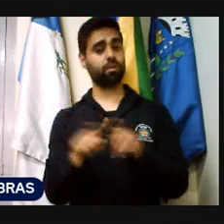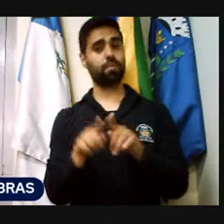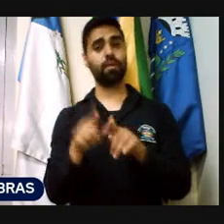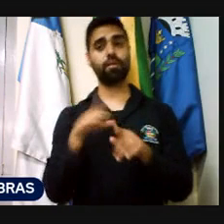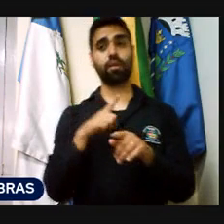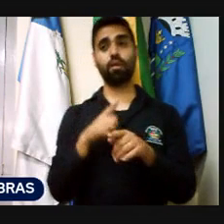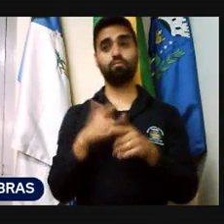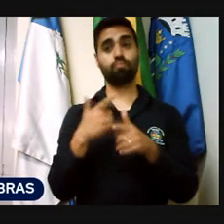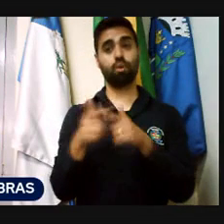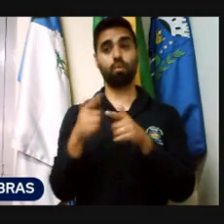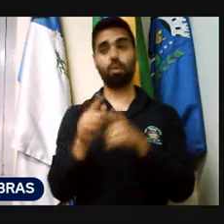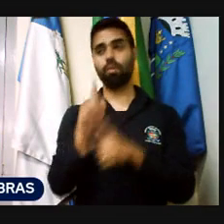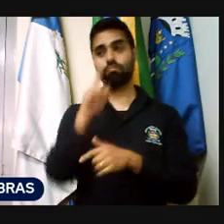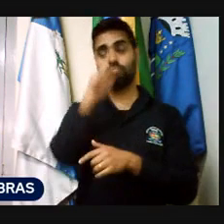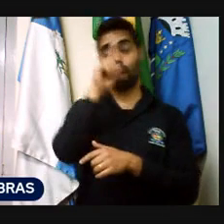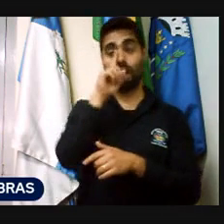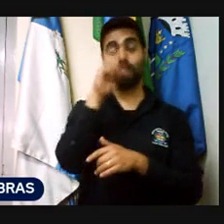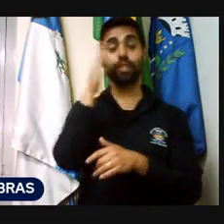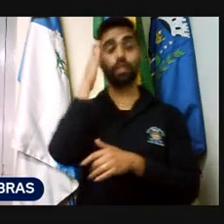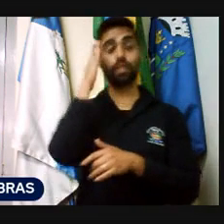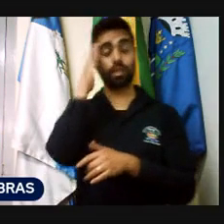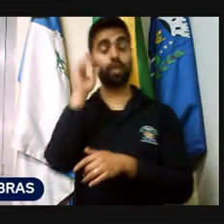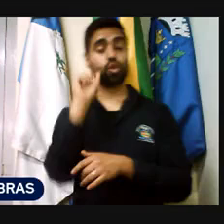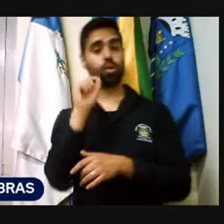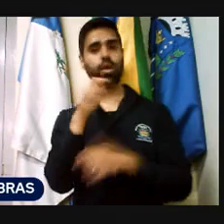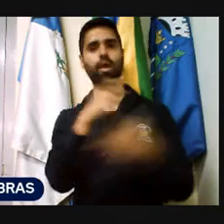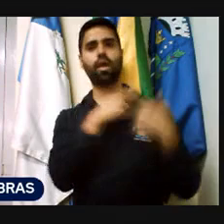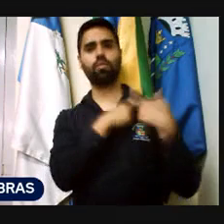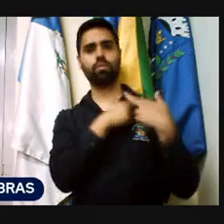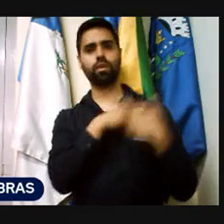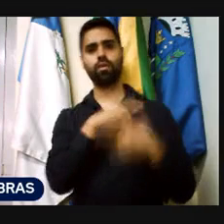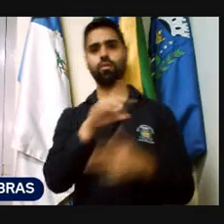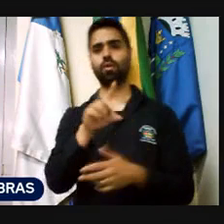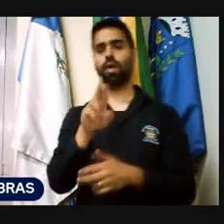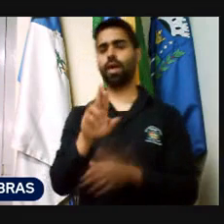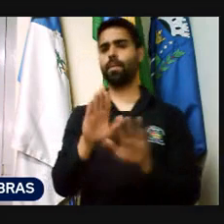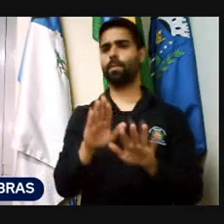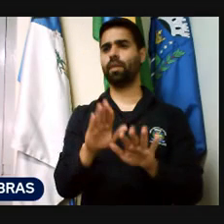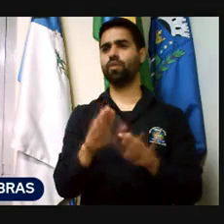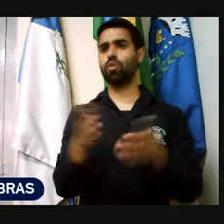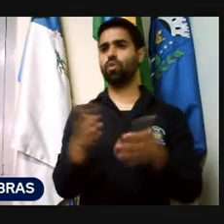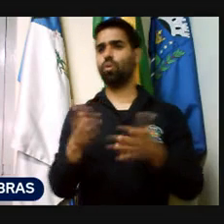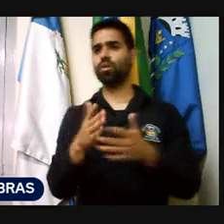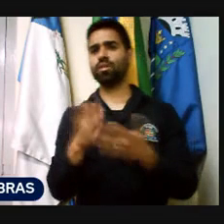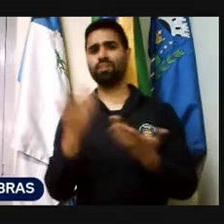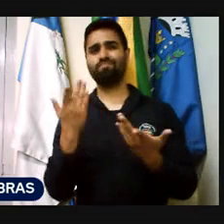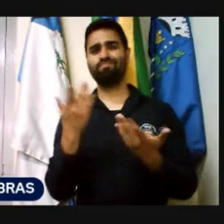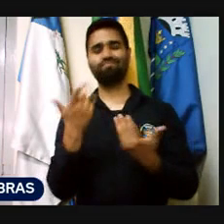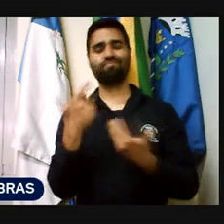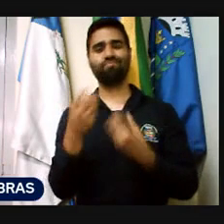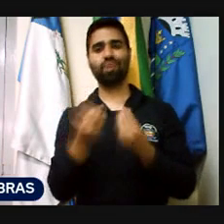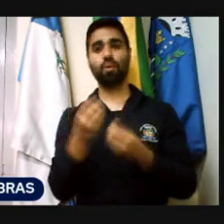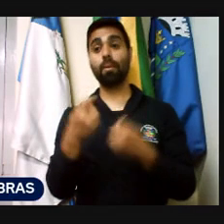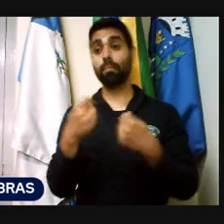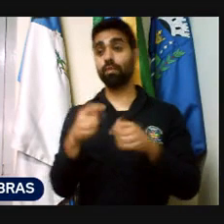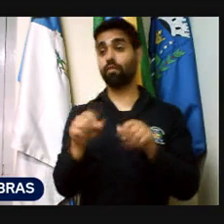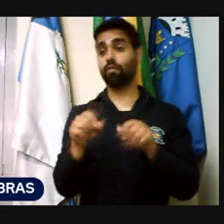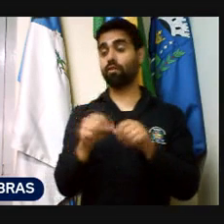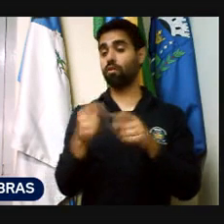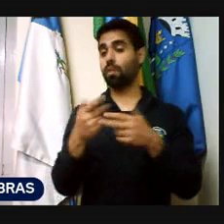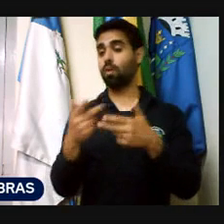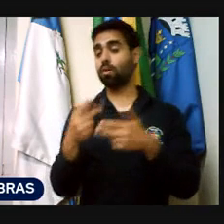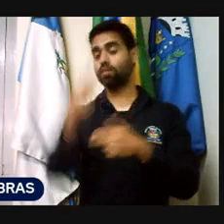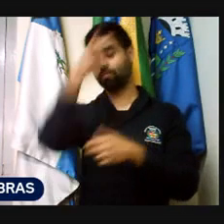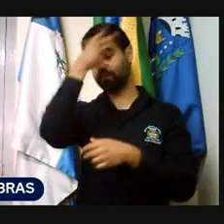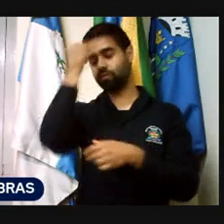acidentes graves. Entendemos que é competência do DR, mas a situação encontra-se grave, necessitando de interferência